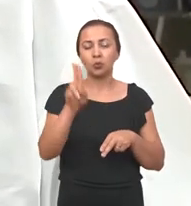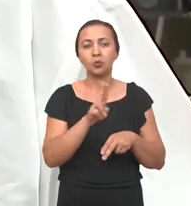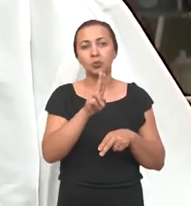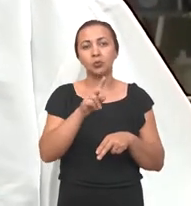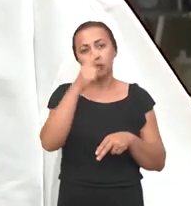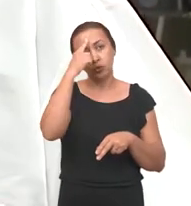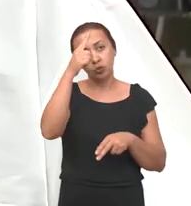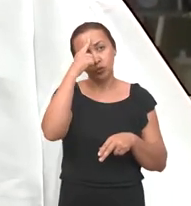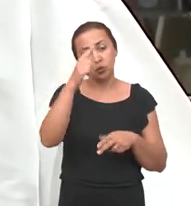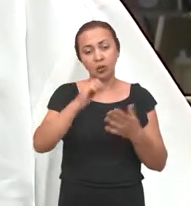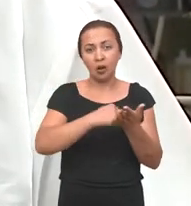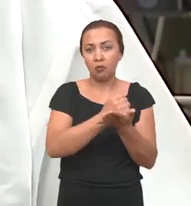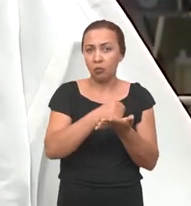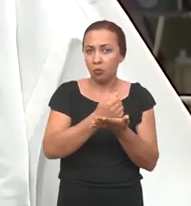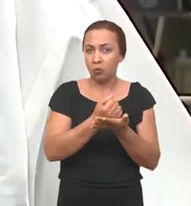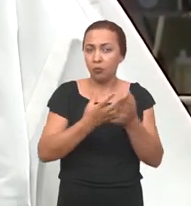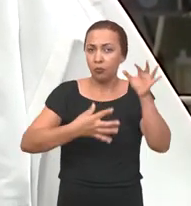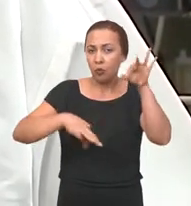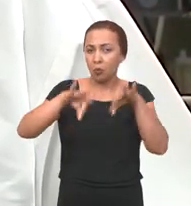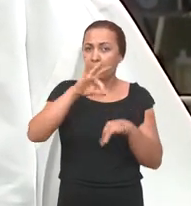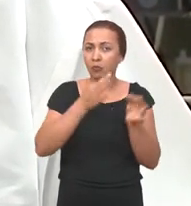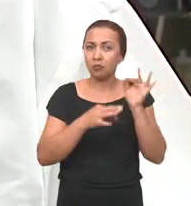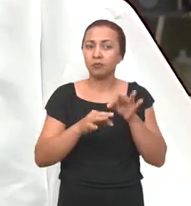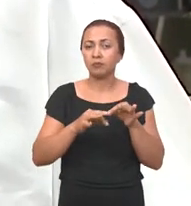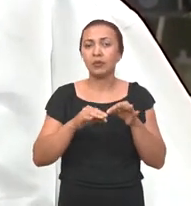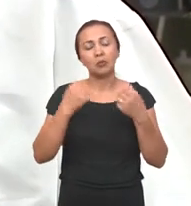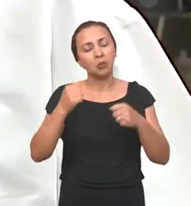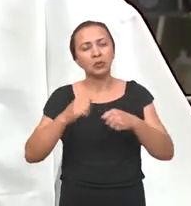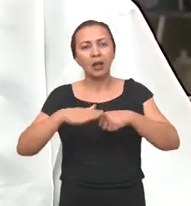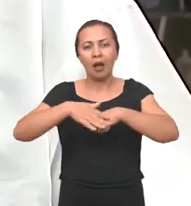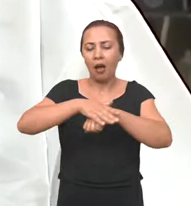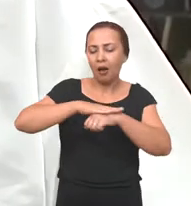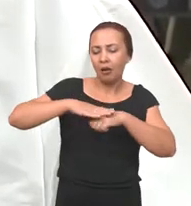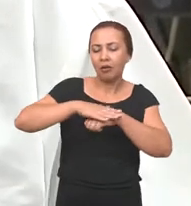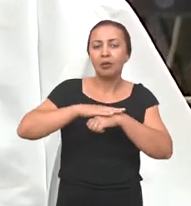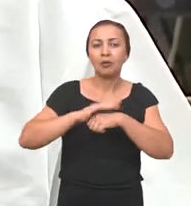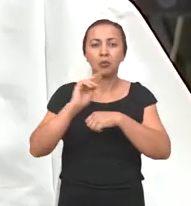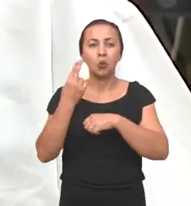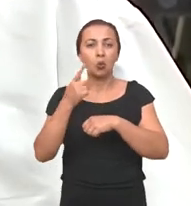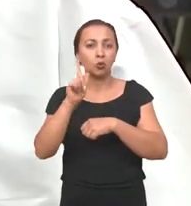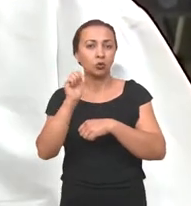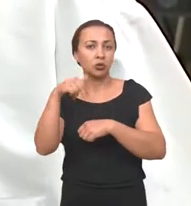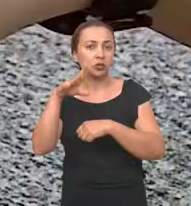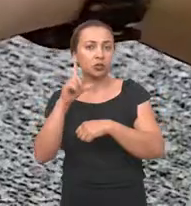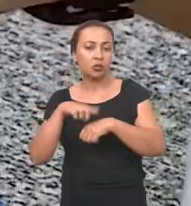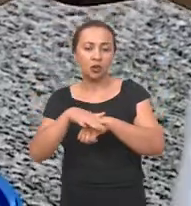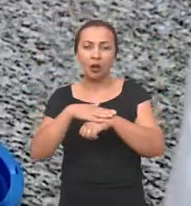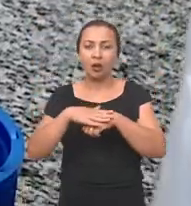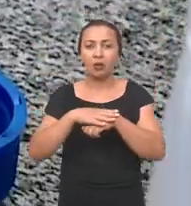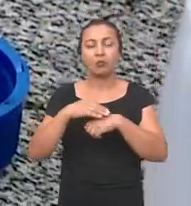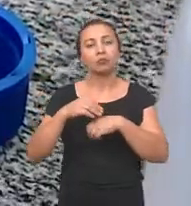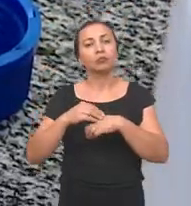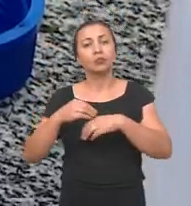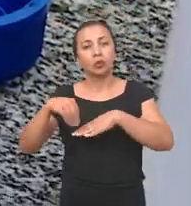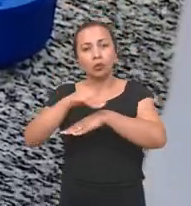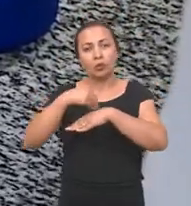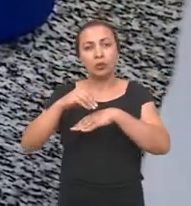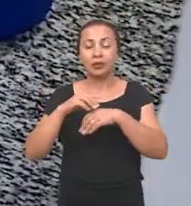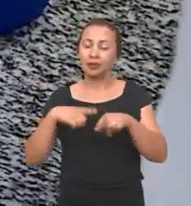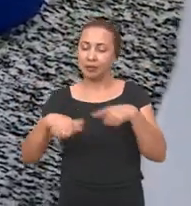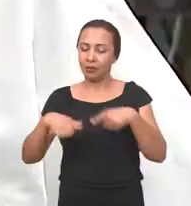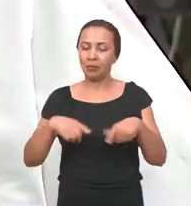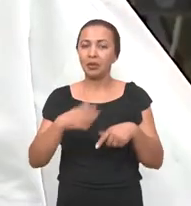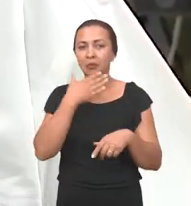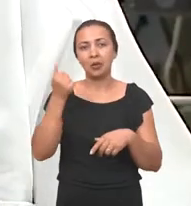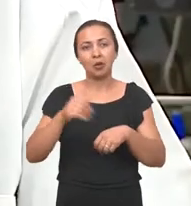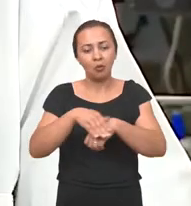Então, são formulações tópicas que podem ser cremes, géis, loções. E a gente tem trabalhado especialmente com os